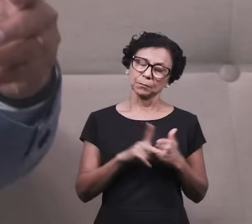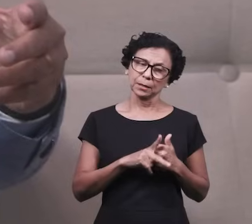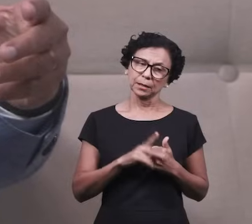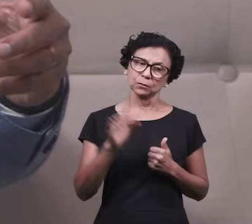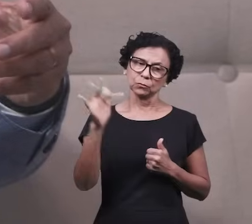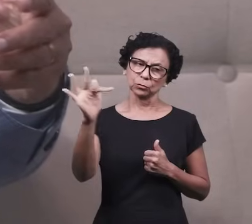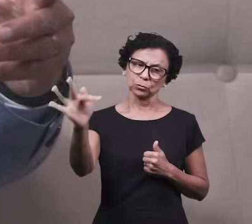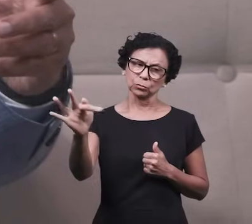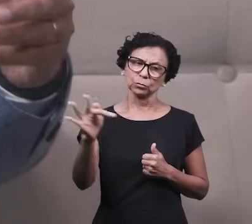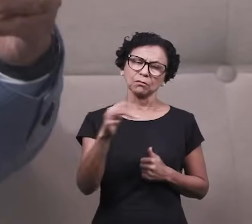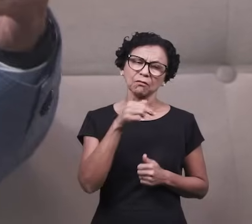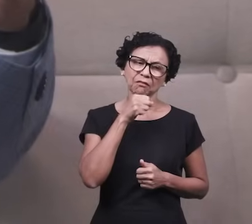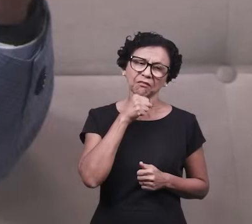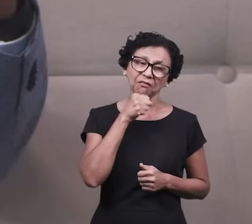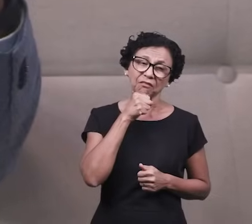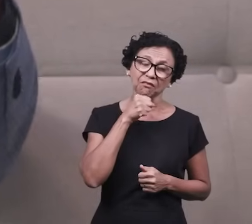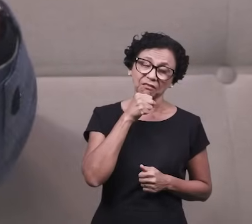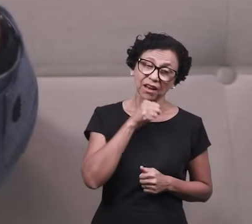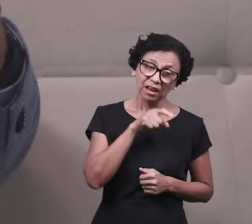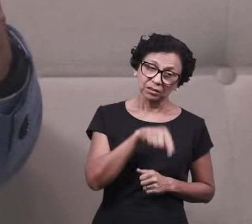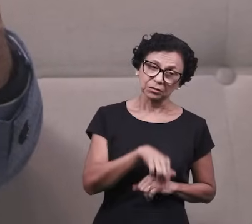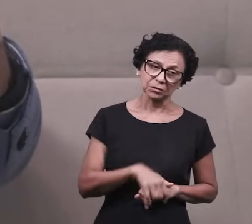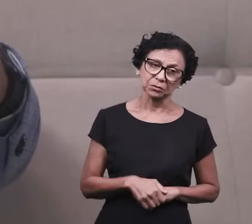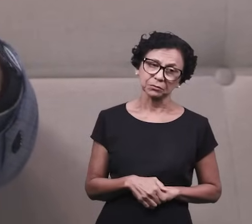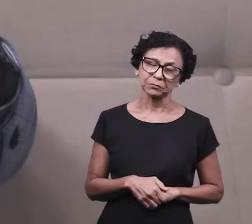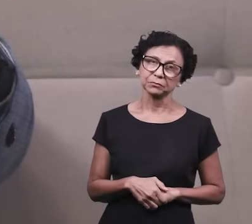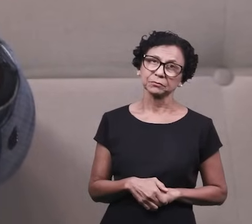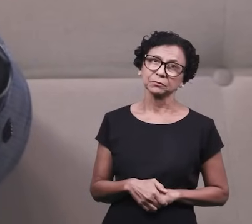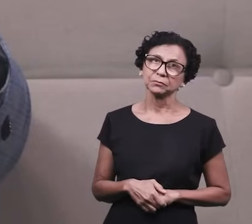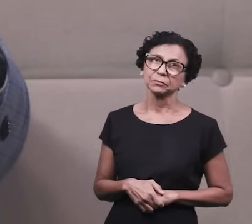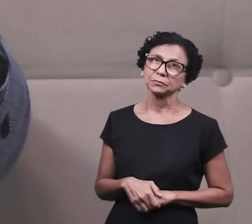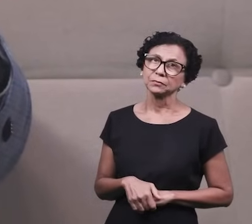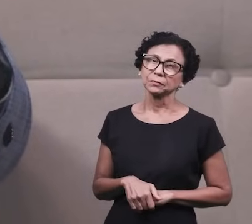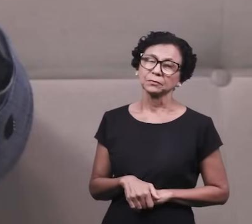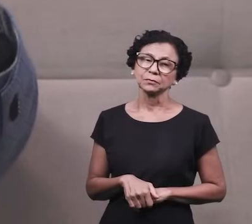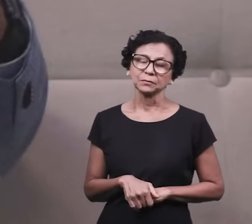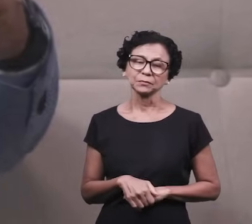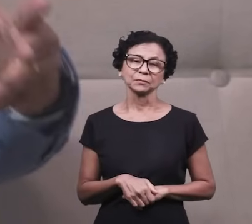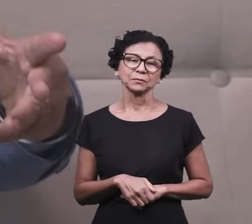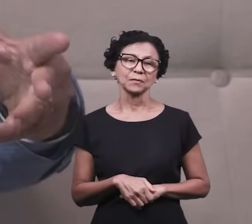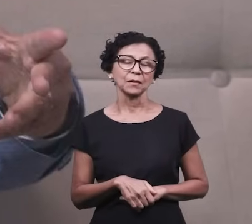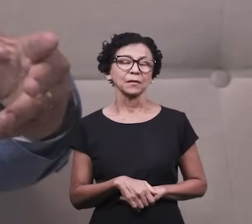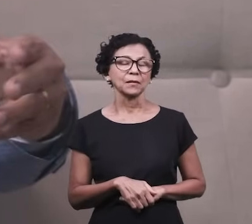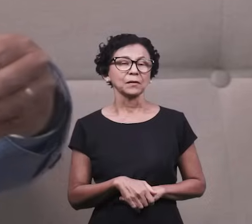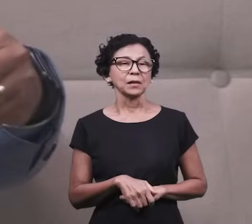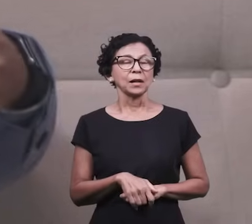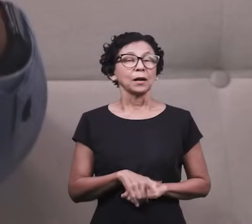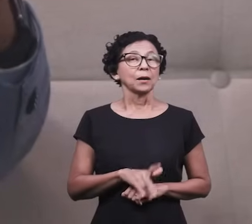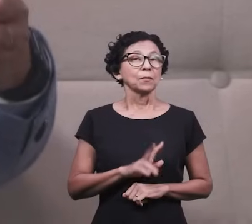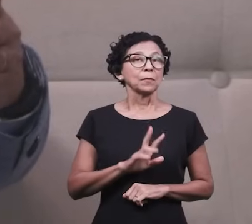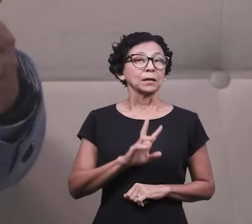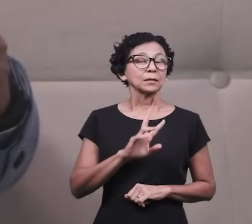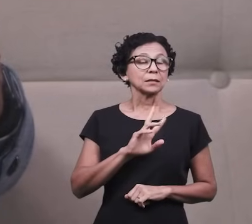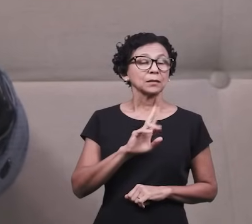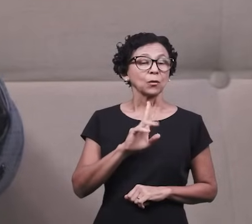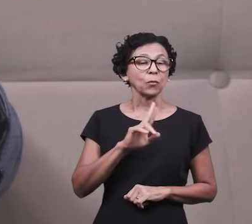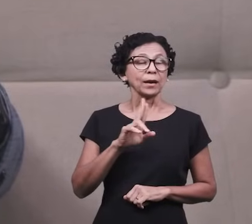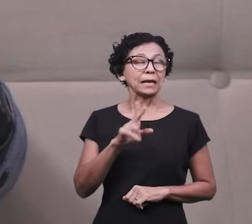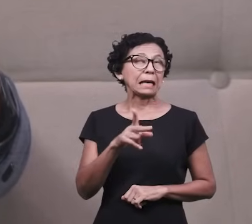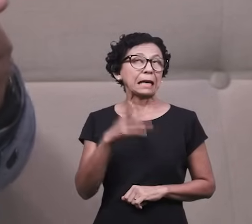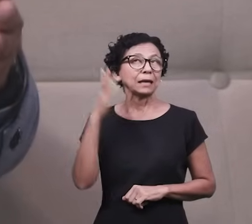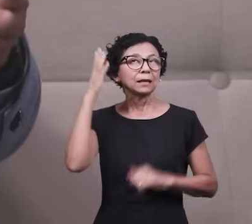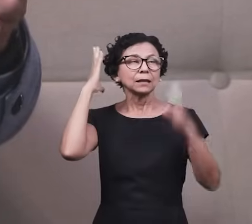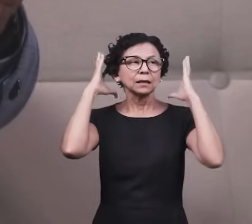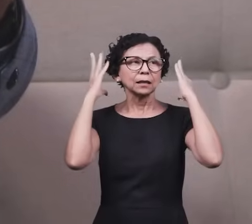ficar velho, ele não está falando de cabelos brancos. Ele está falando, se você tiver uma experiência, você se amadurecer, você